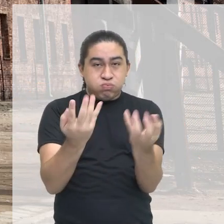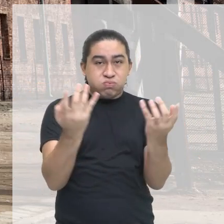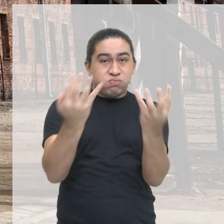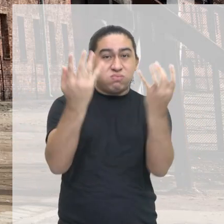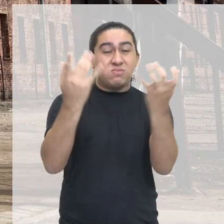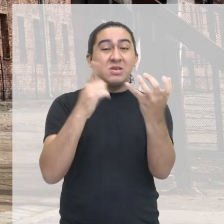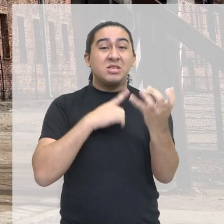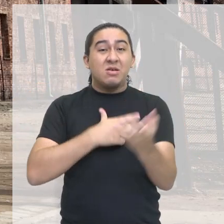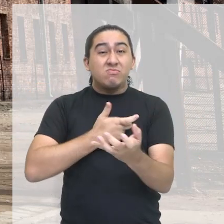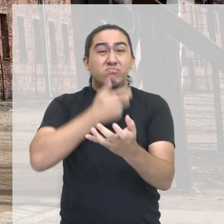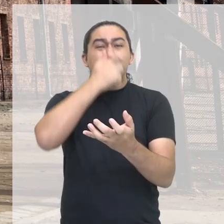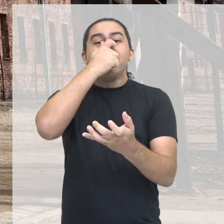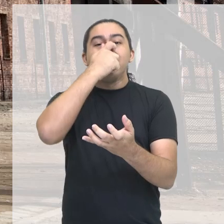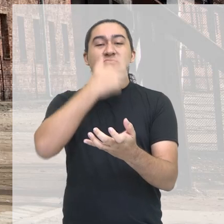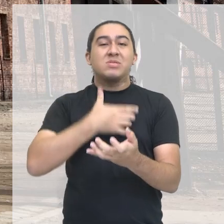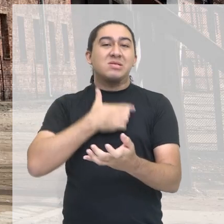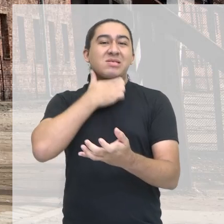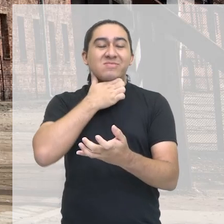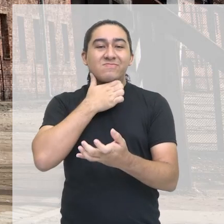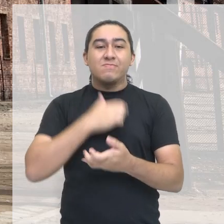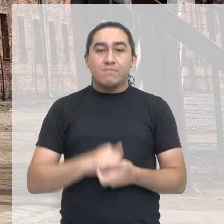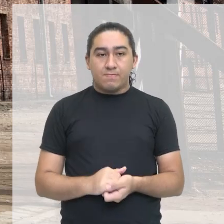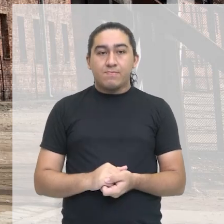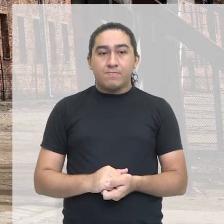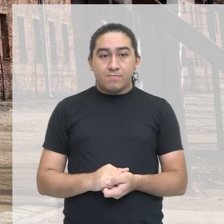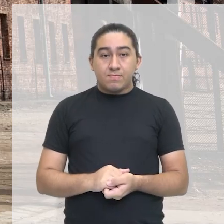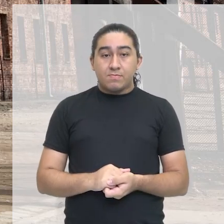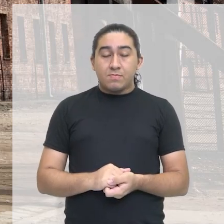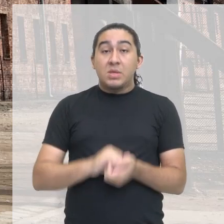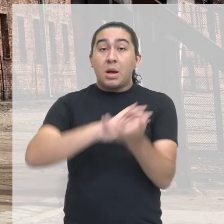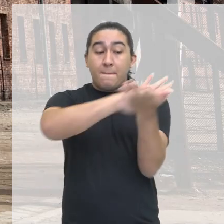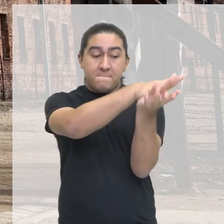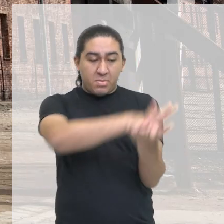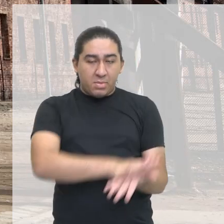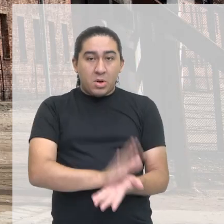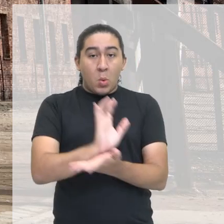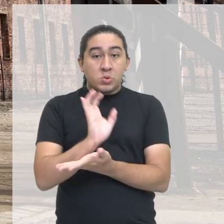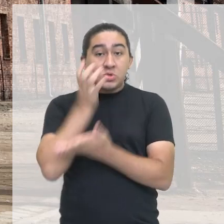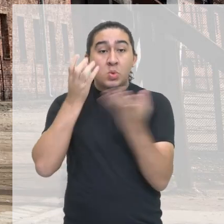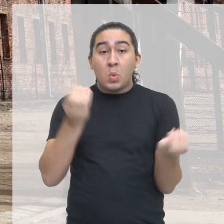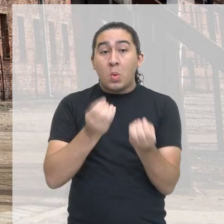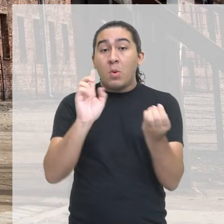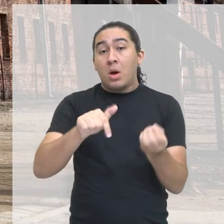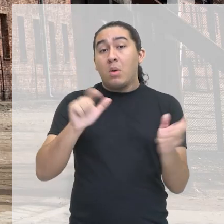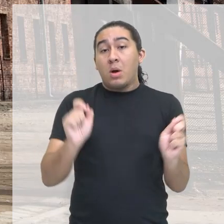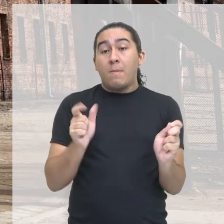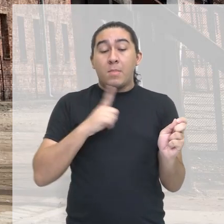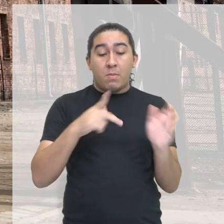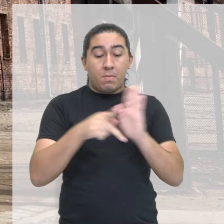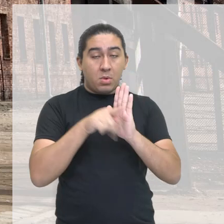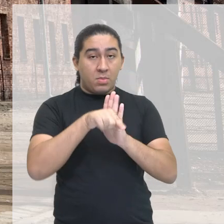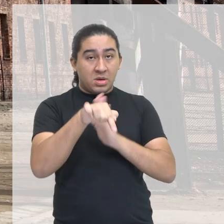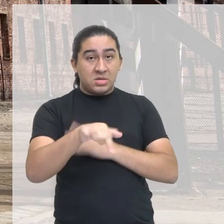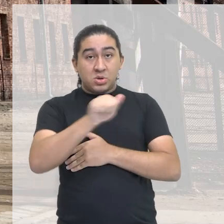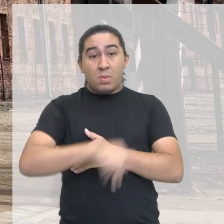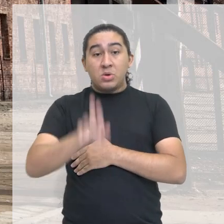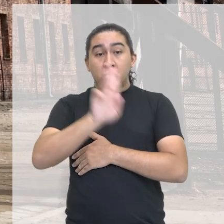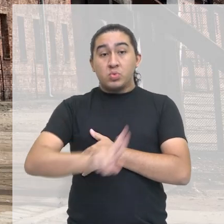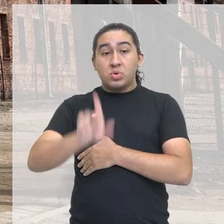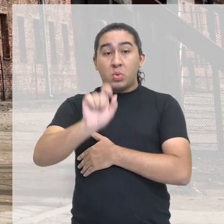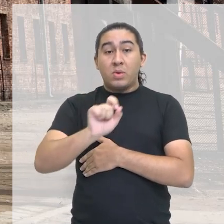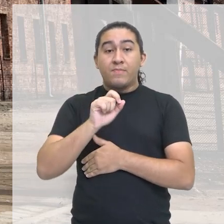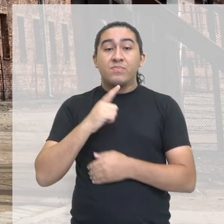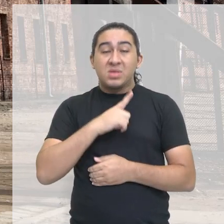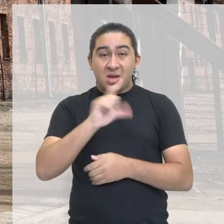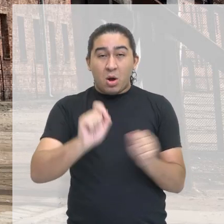morriam asfixiados, certo? O extermínio dos prisioneiros era realizado através dessas câmaras de gás, que